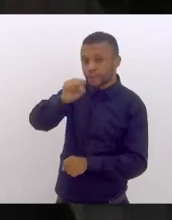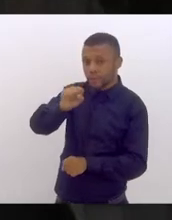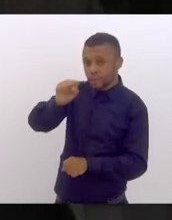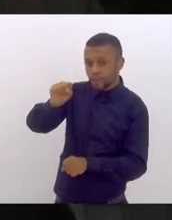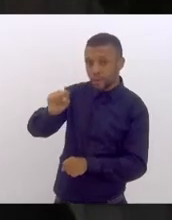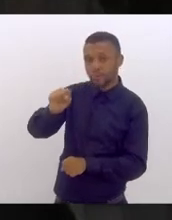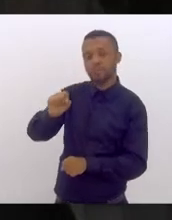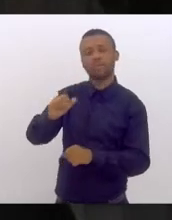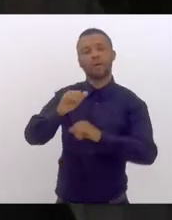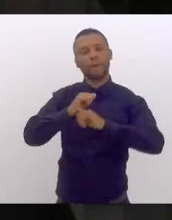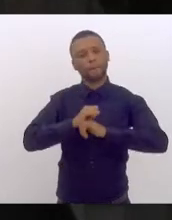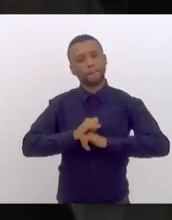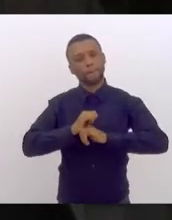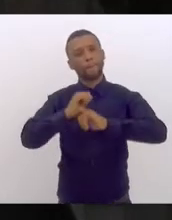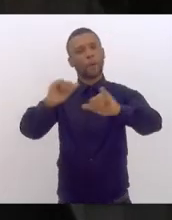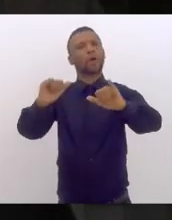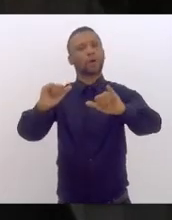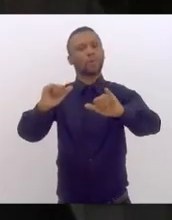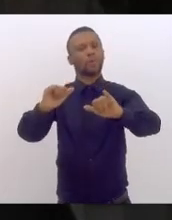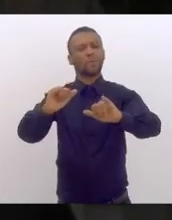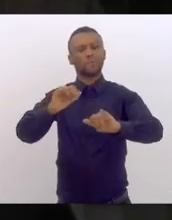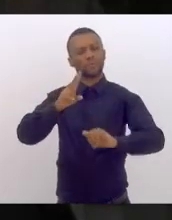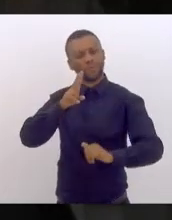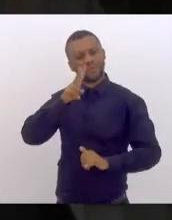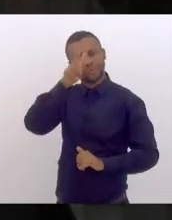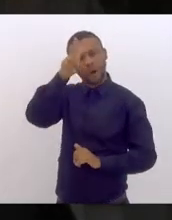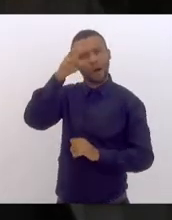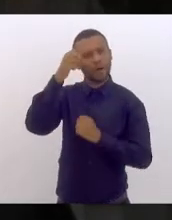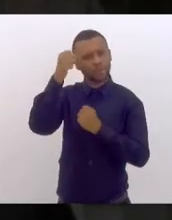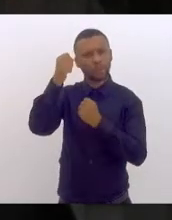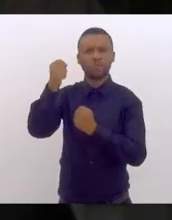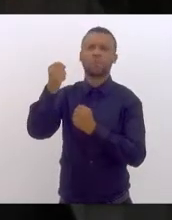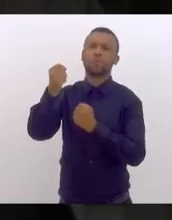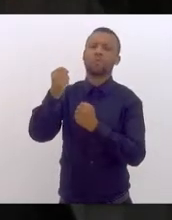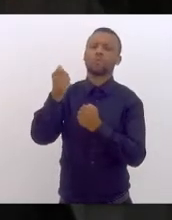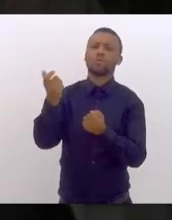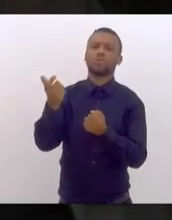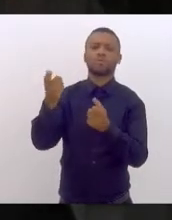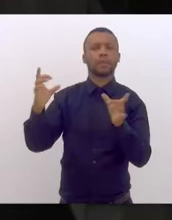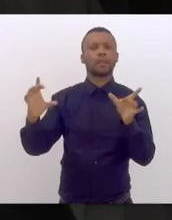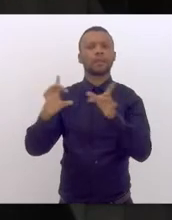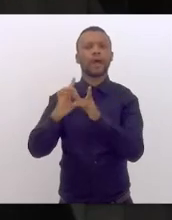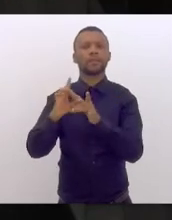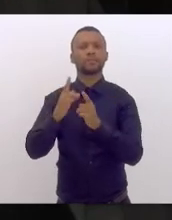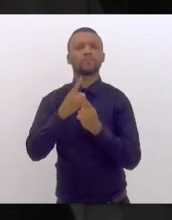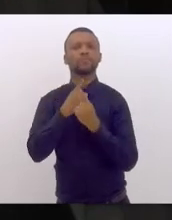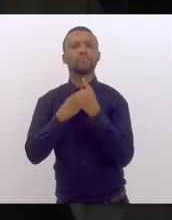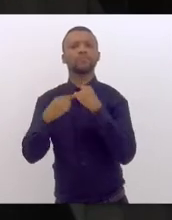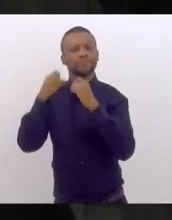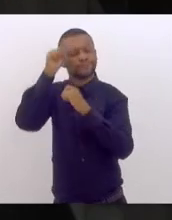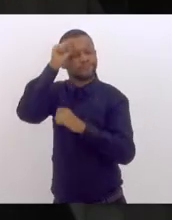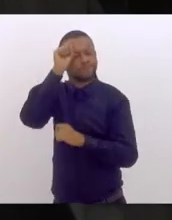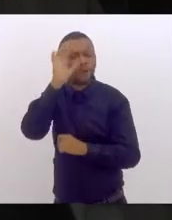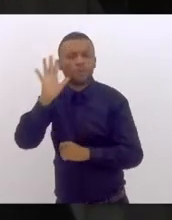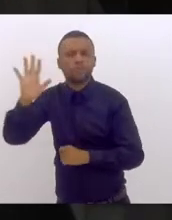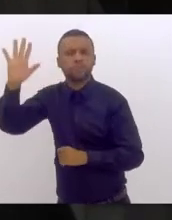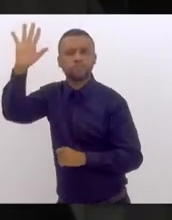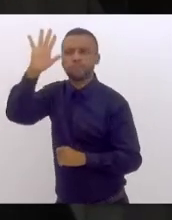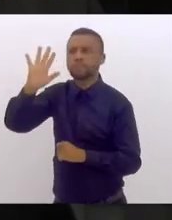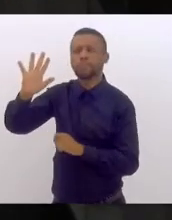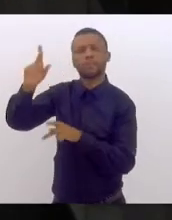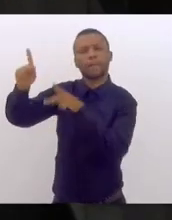Quem proclamou de uma maneira muito forte os anseios da população brasileira